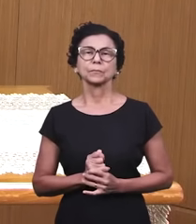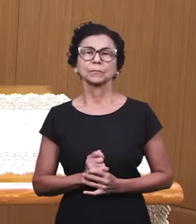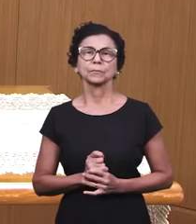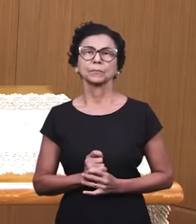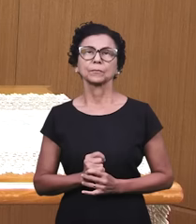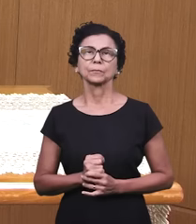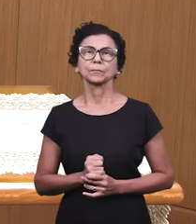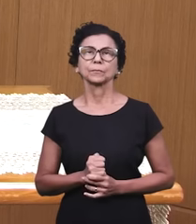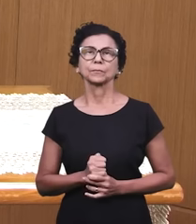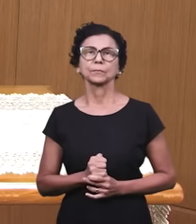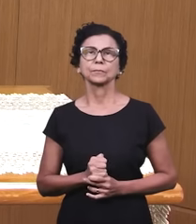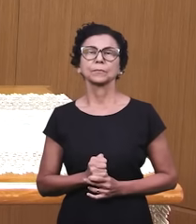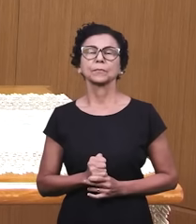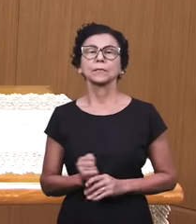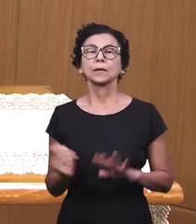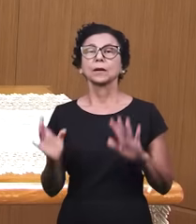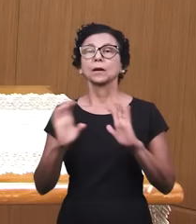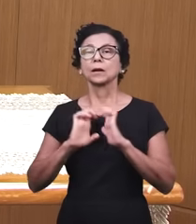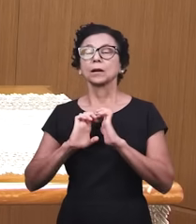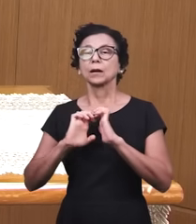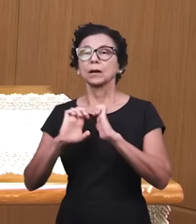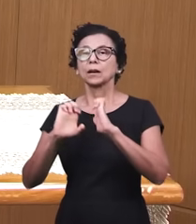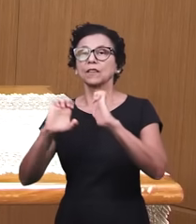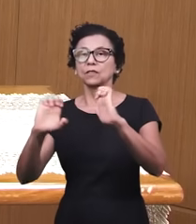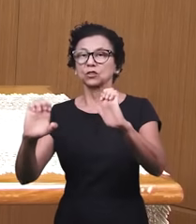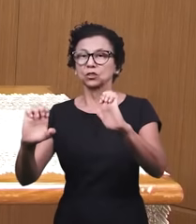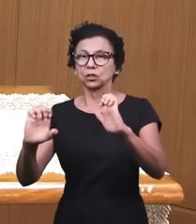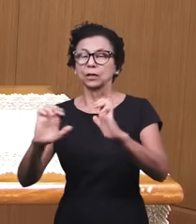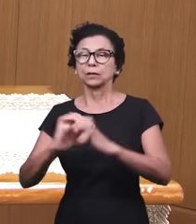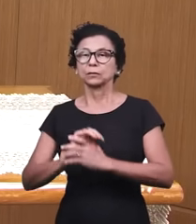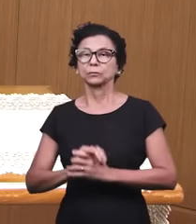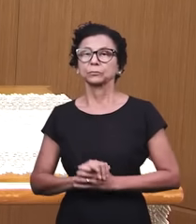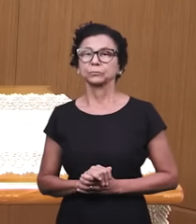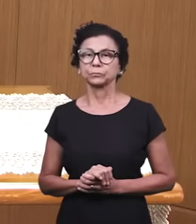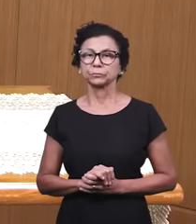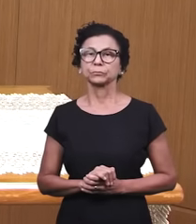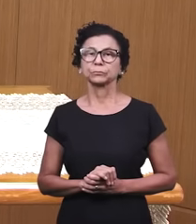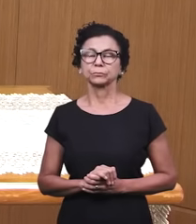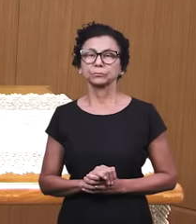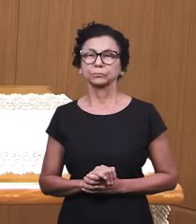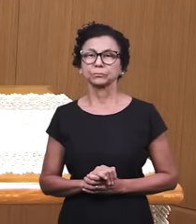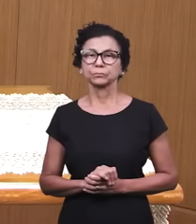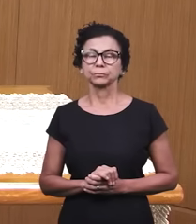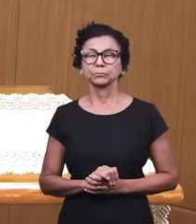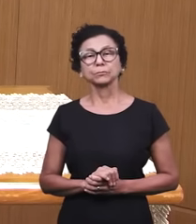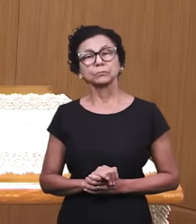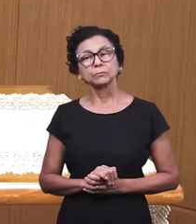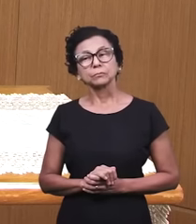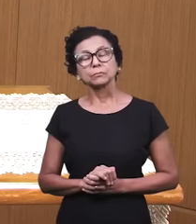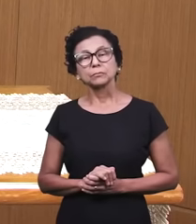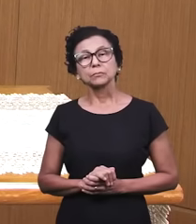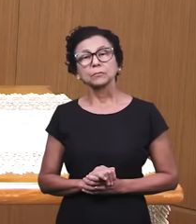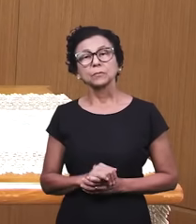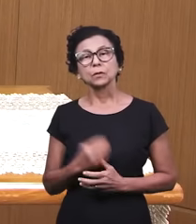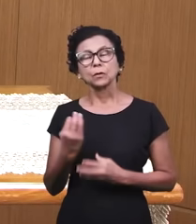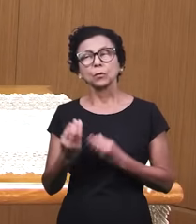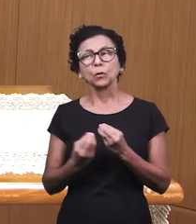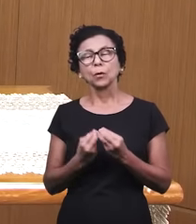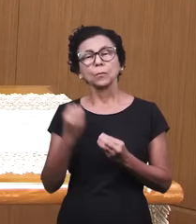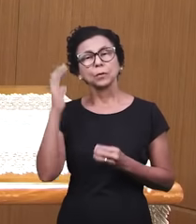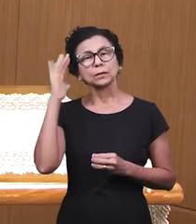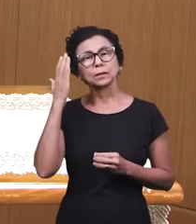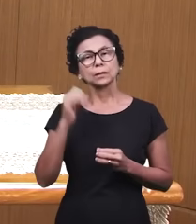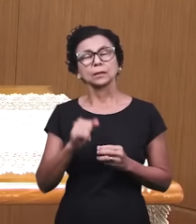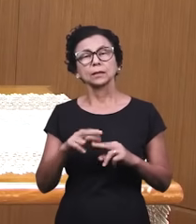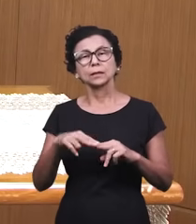evangelho, ele foi recebido pela revelação. E o que é revelação?